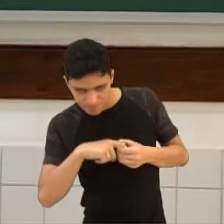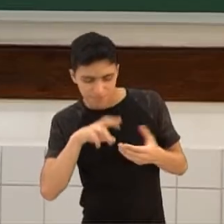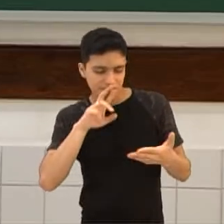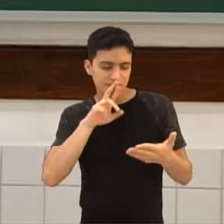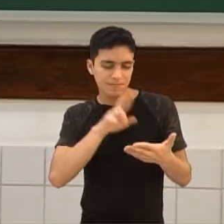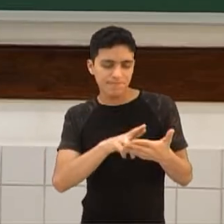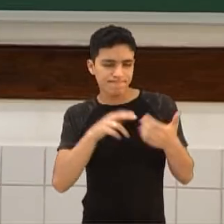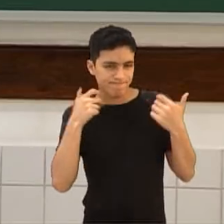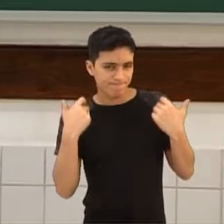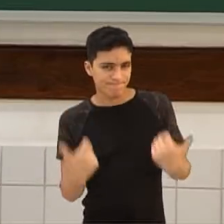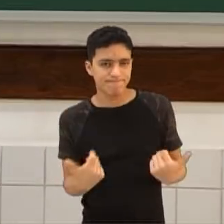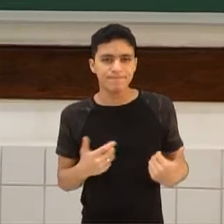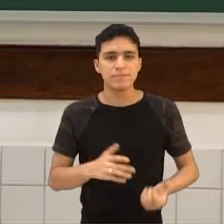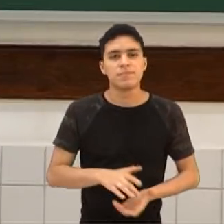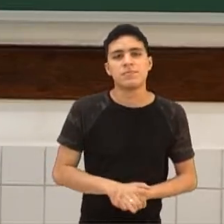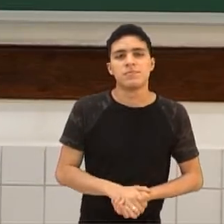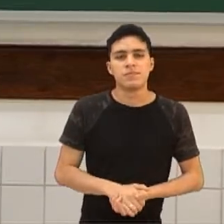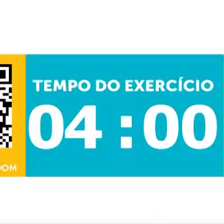responder essa questão.